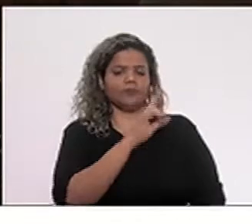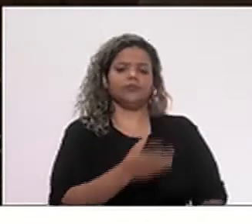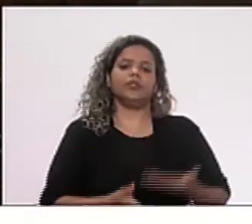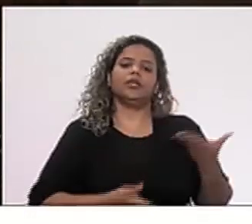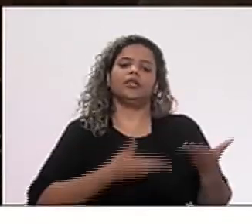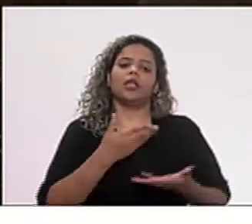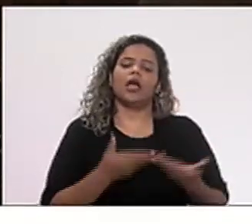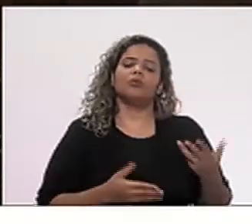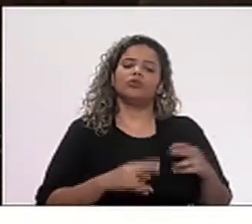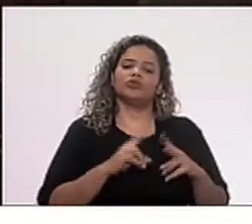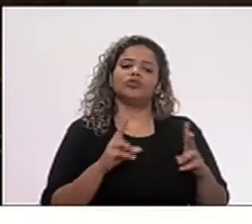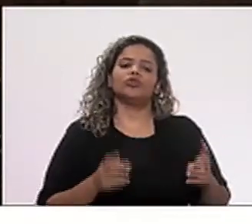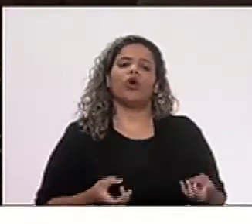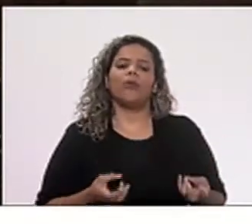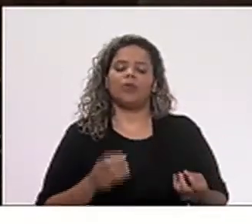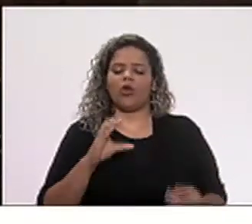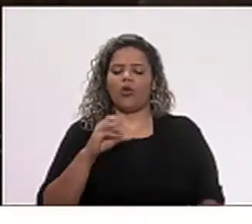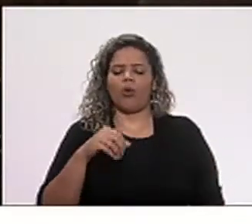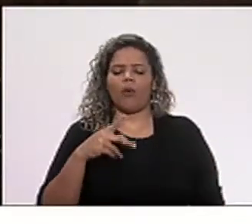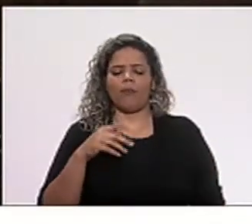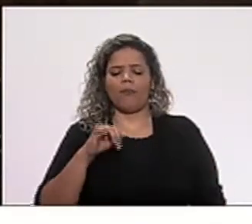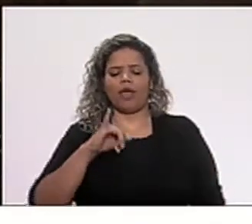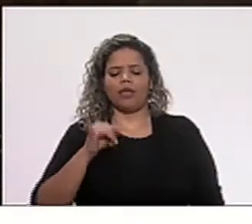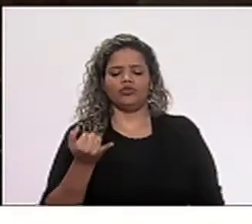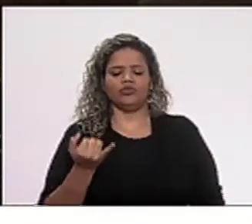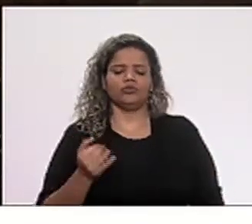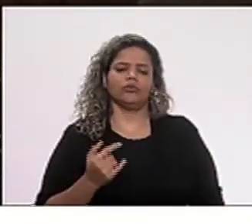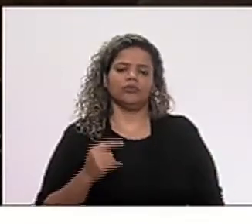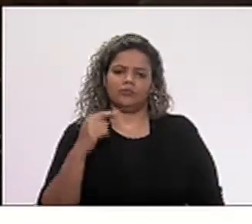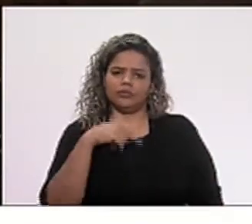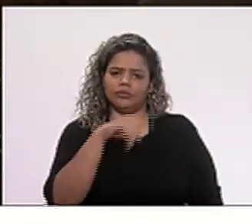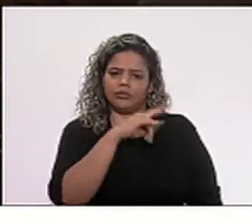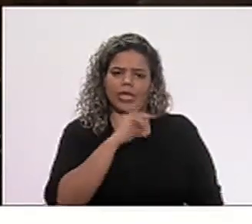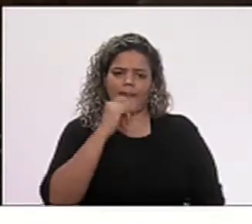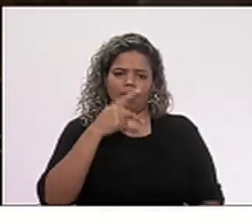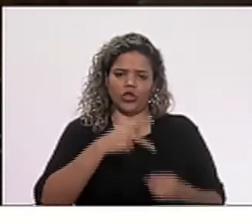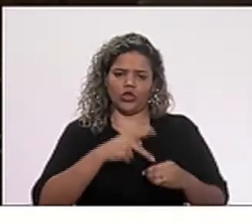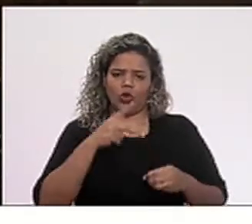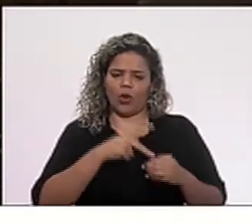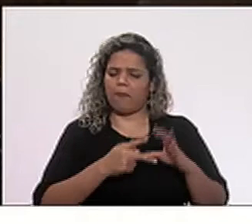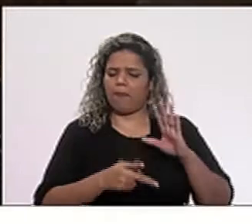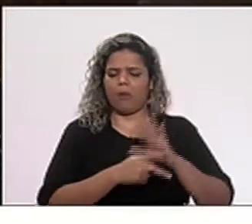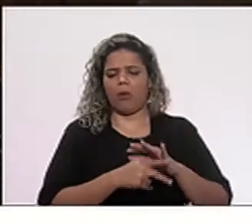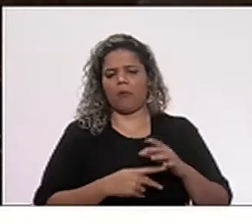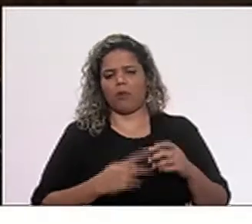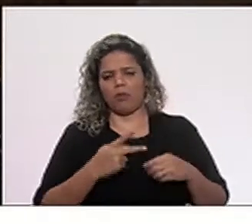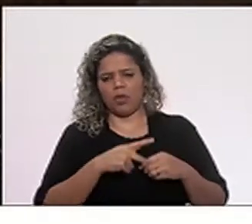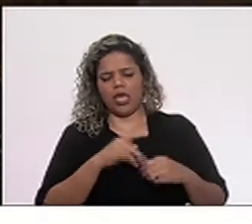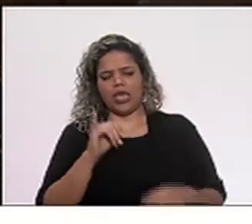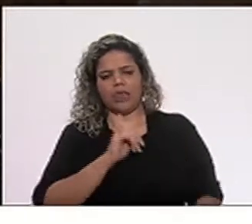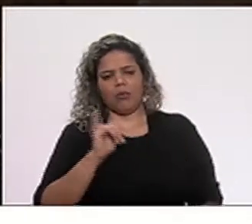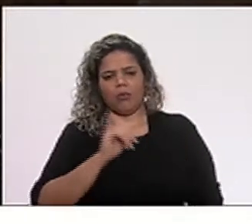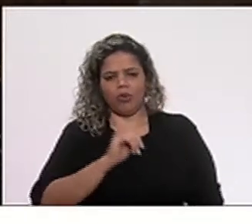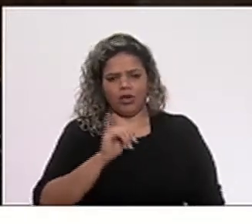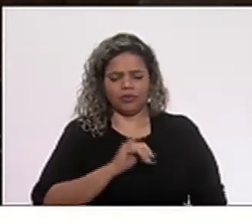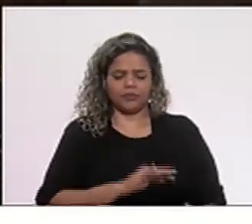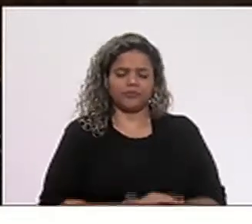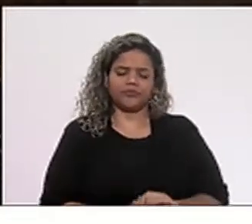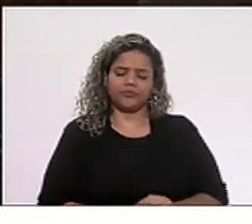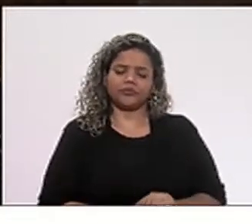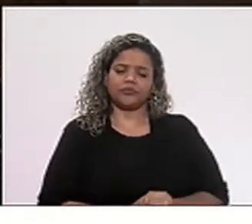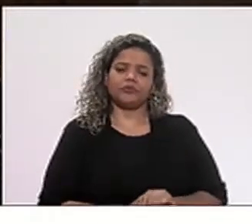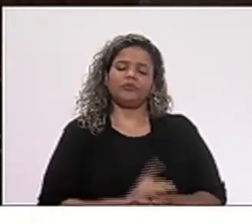tratando a questão do Comperj, complexo petroquímico aqui próximo de Itaboraí.